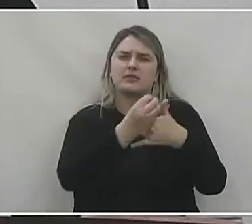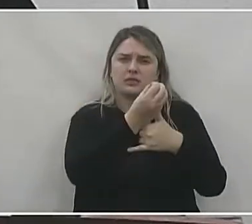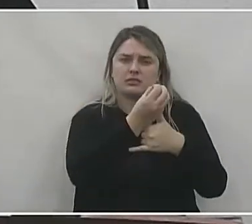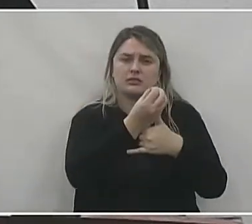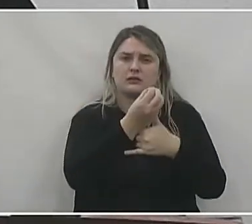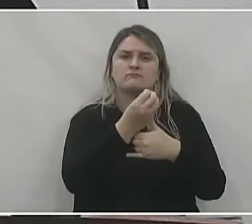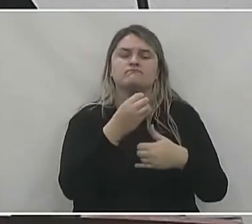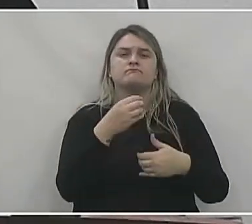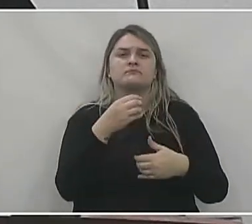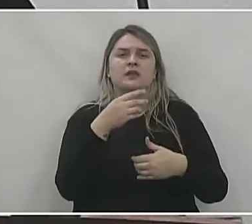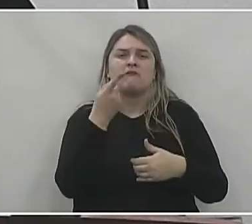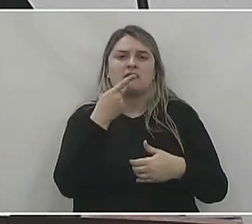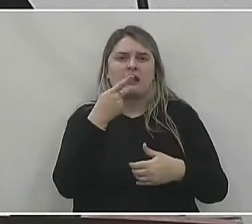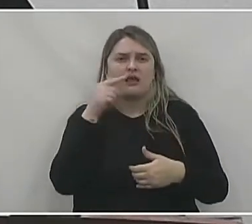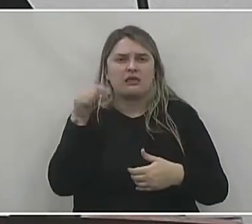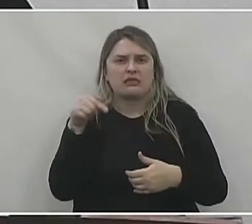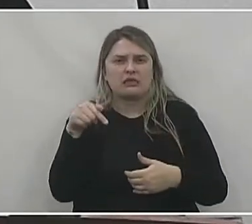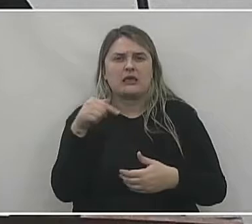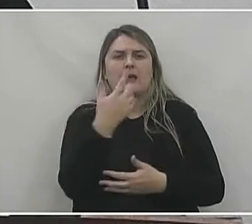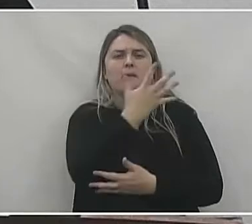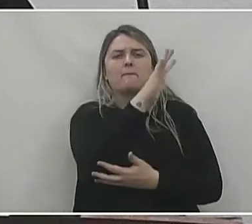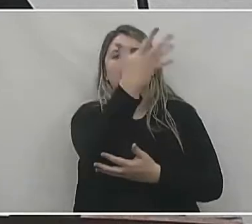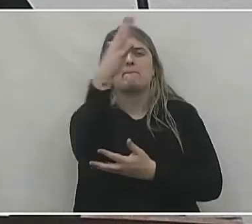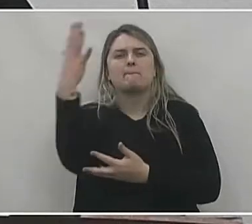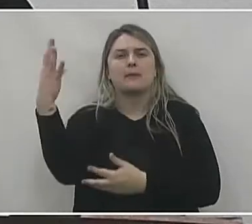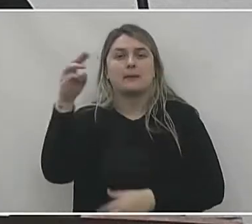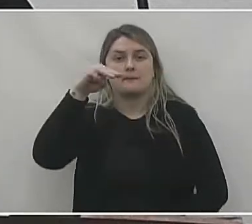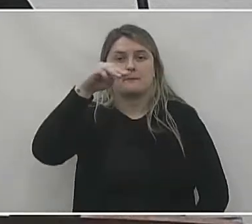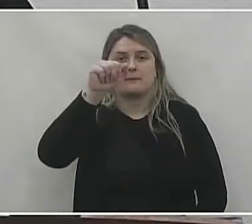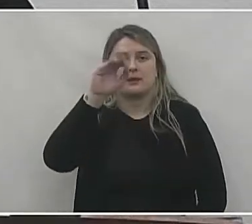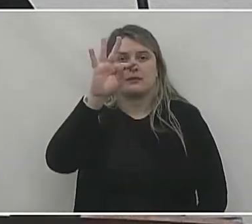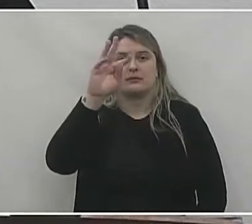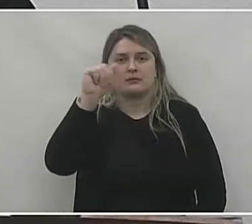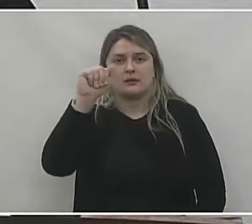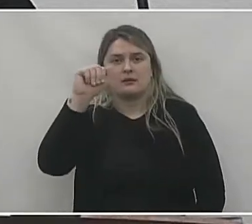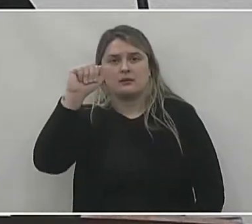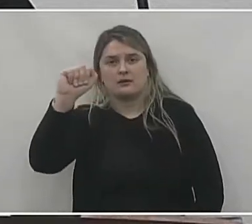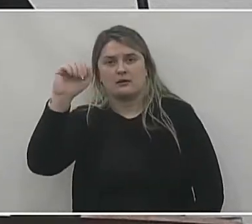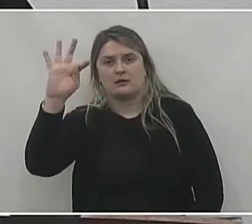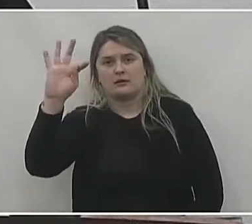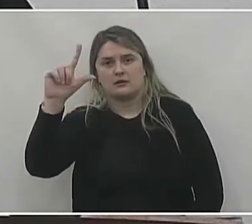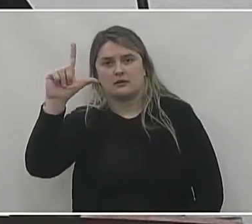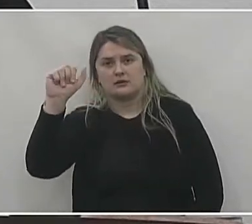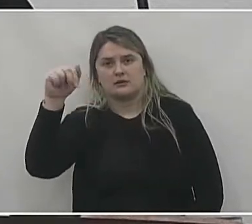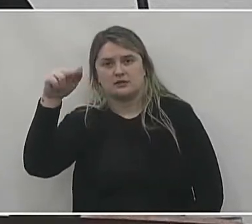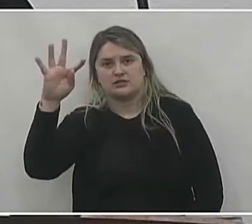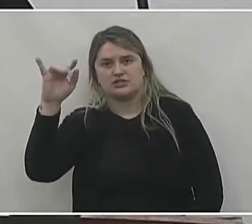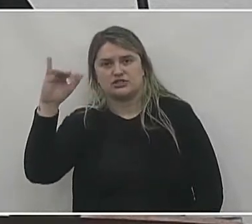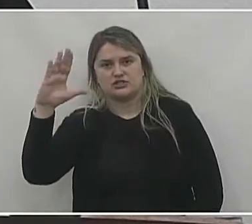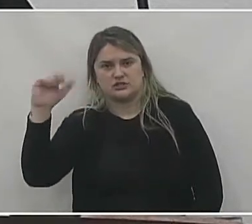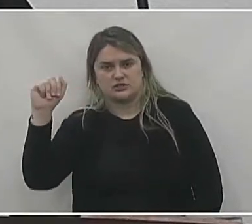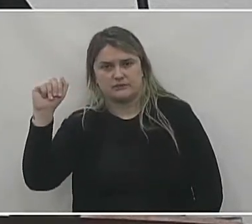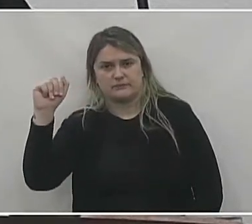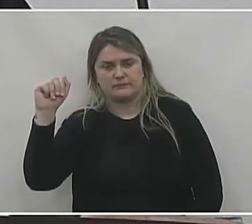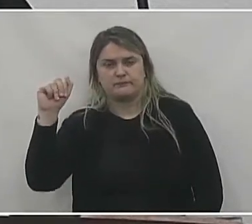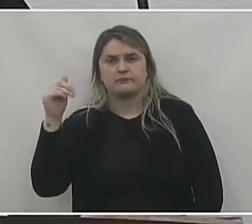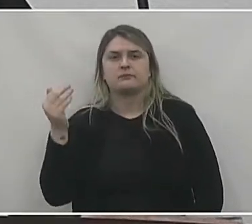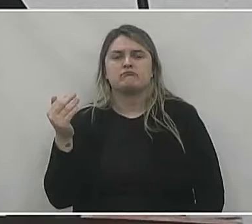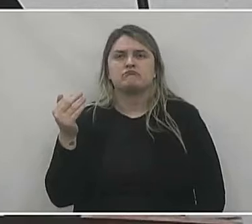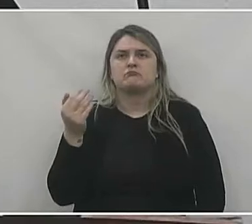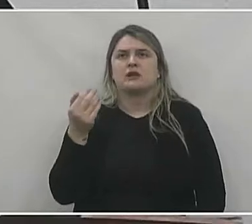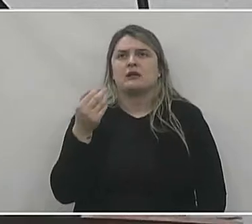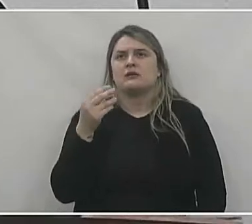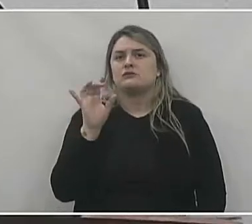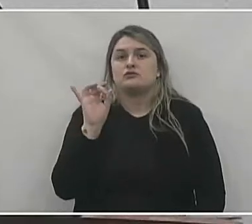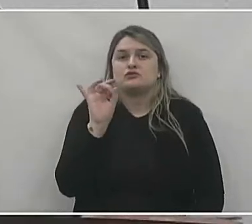Nós somos considerados aqui Mata Atlântica. E quando é considerado Mata Atlântica,